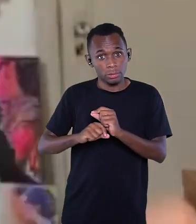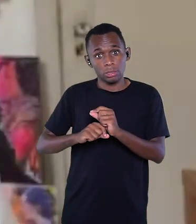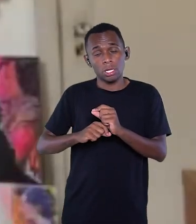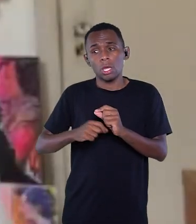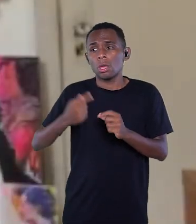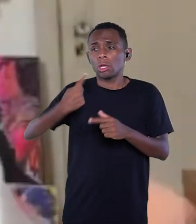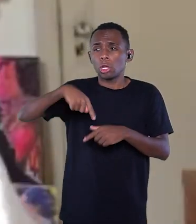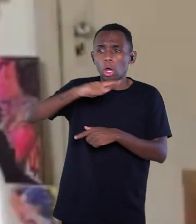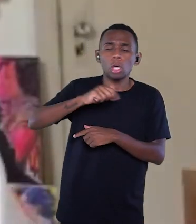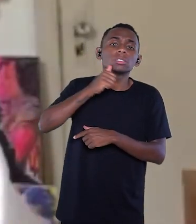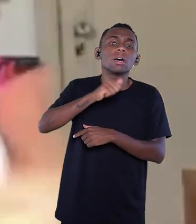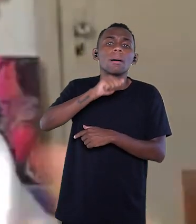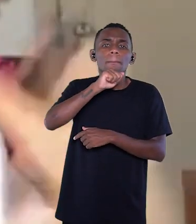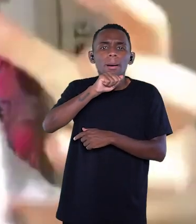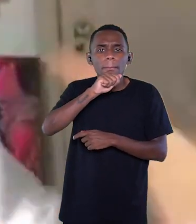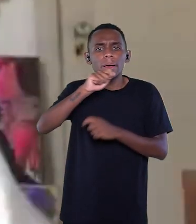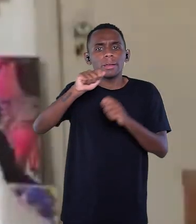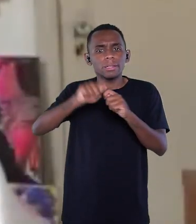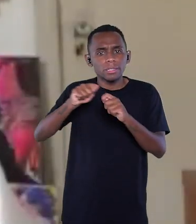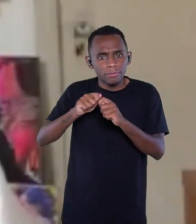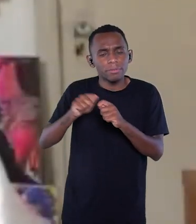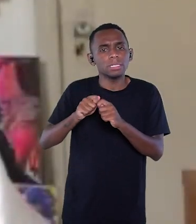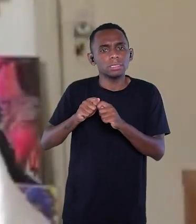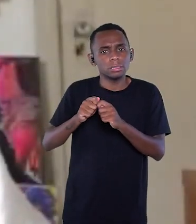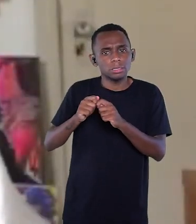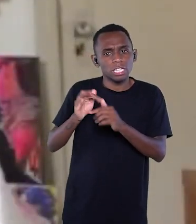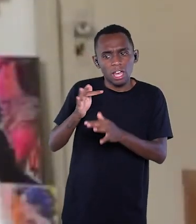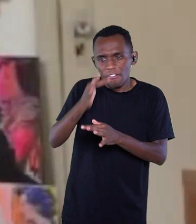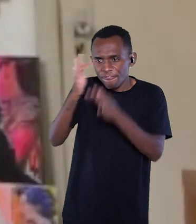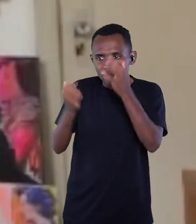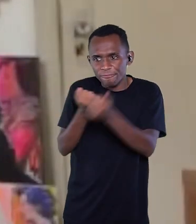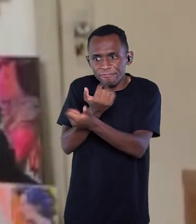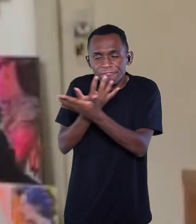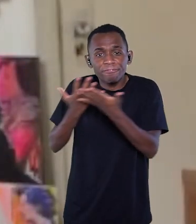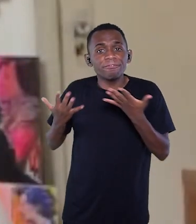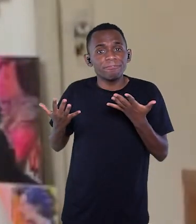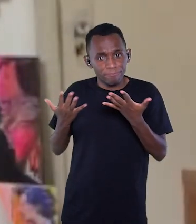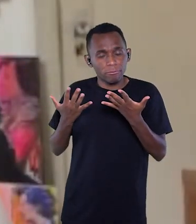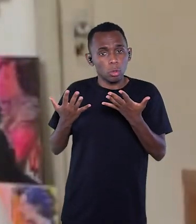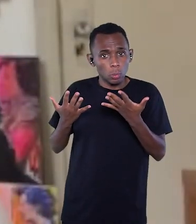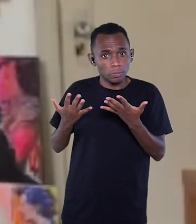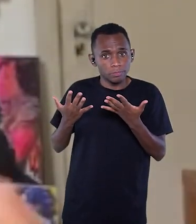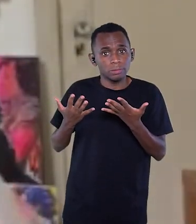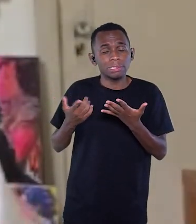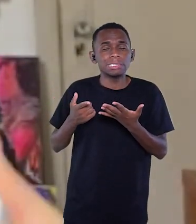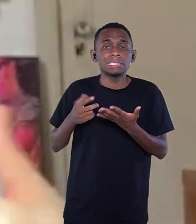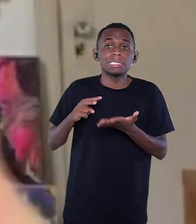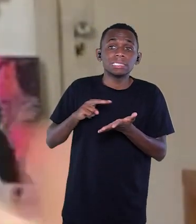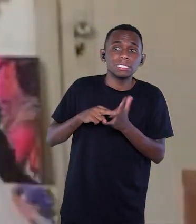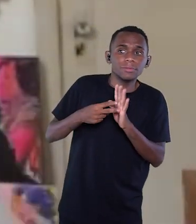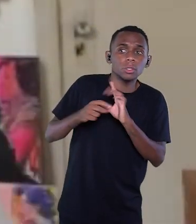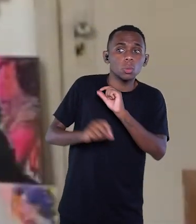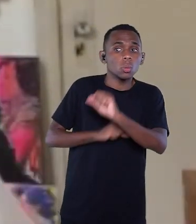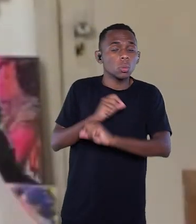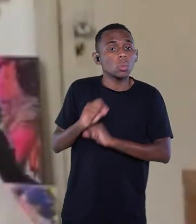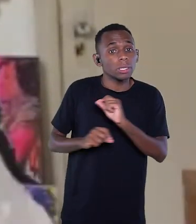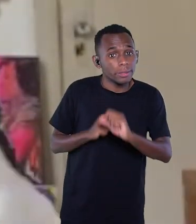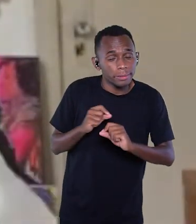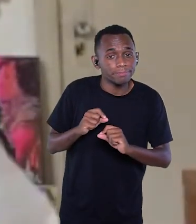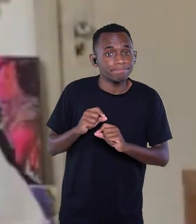as nossas mães que fizeram os jardins nas latas, elas vão... aquilo ali, será que não